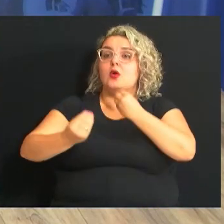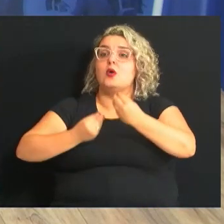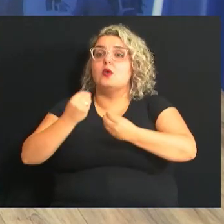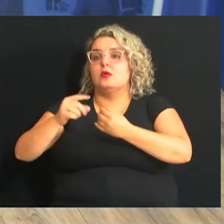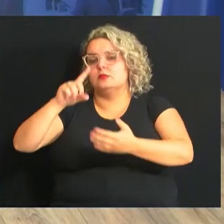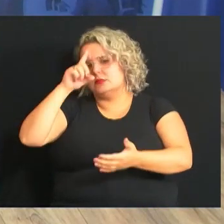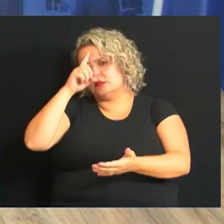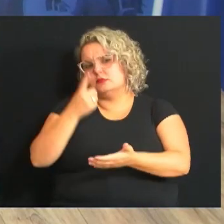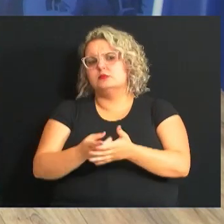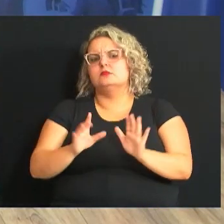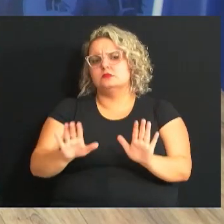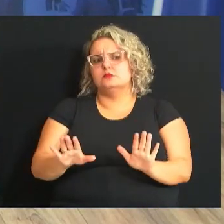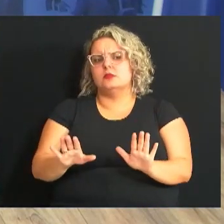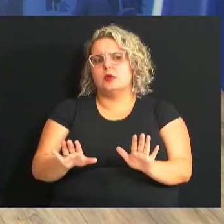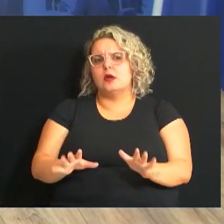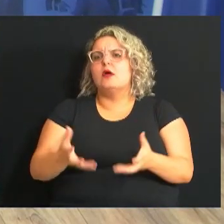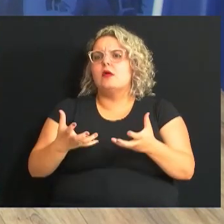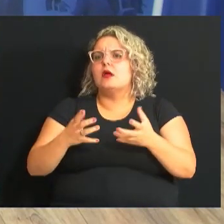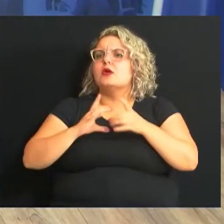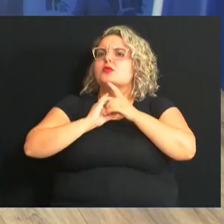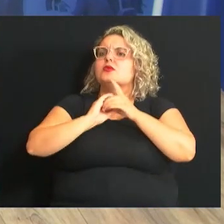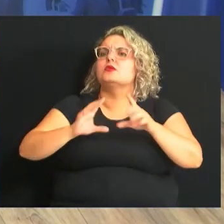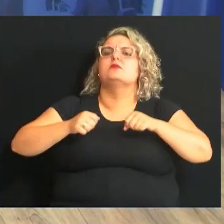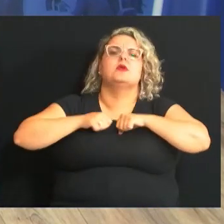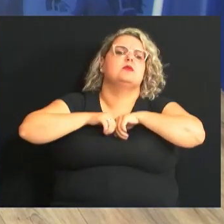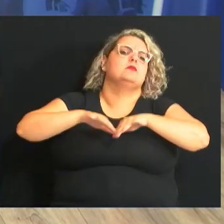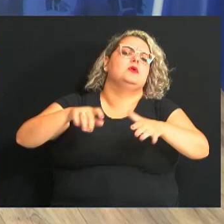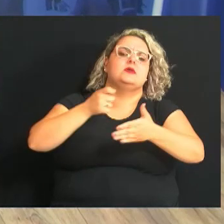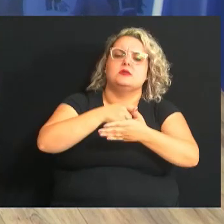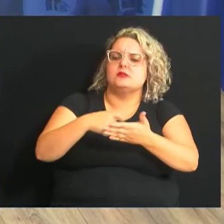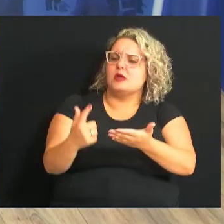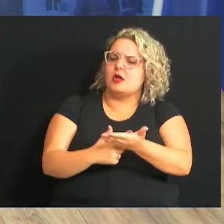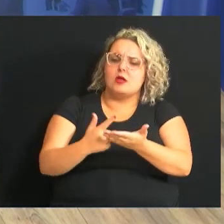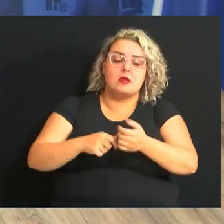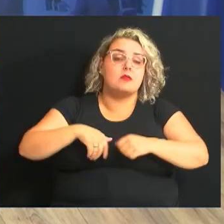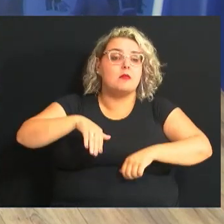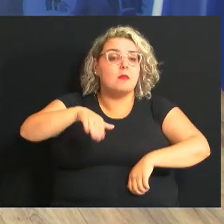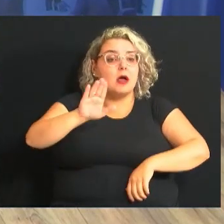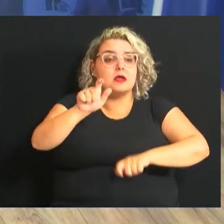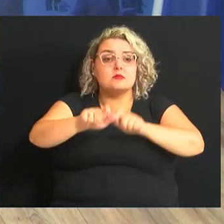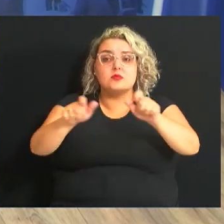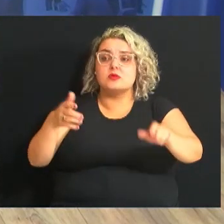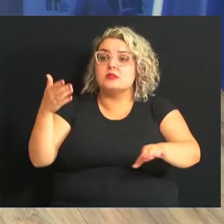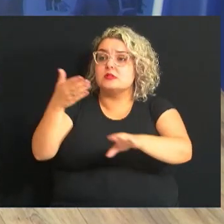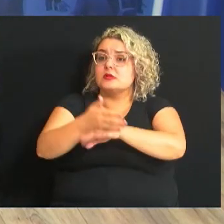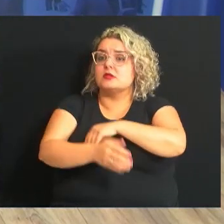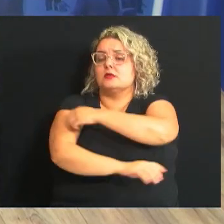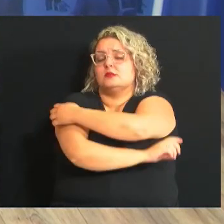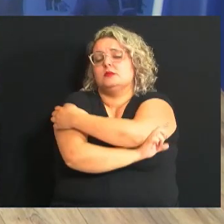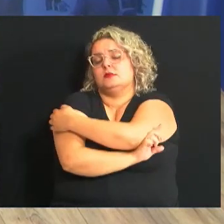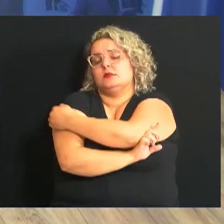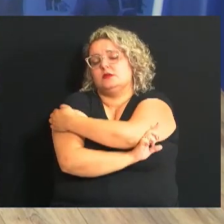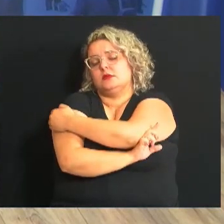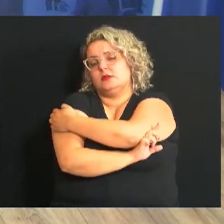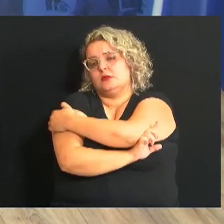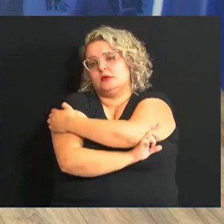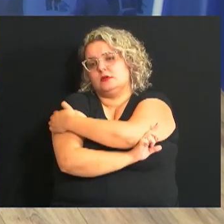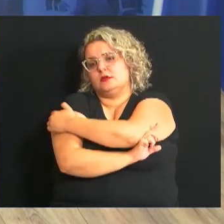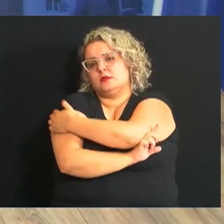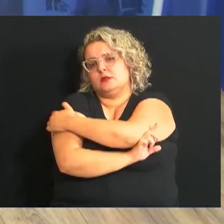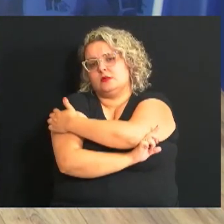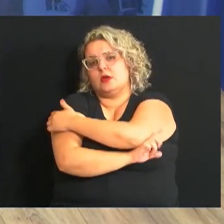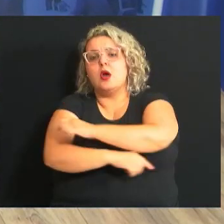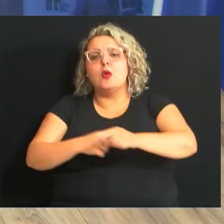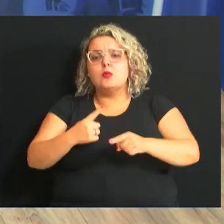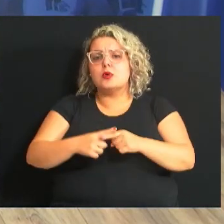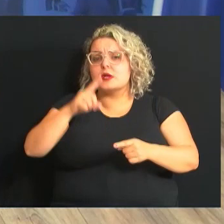peraí, eu quero democratizar, eu quero escrever um livro, eu quero que mais pessoas tenham acesso. Por que você decidiu lançar um livro e